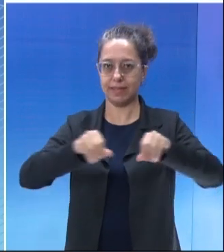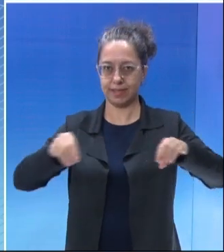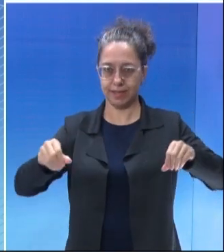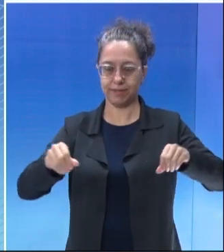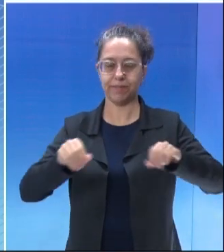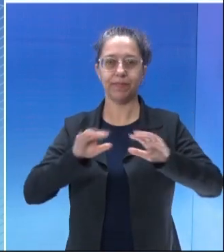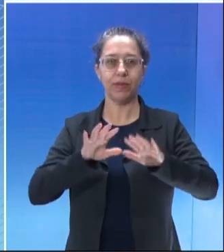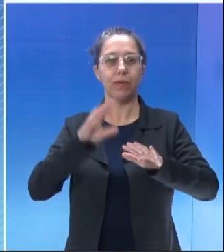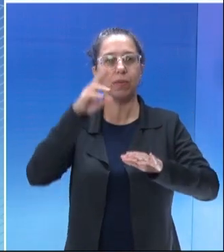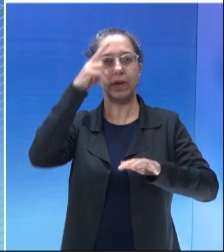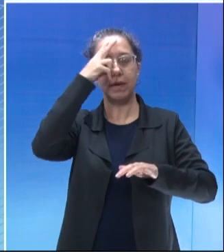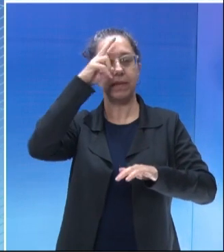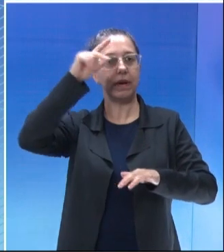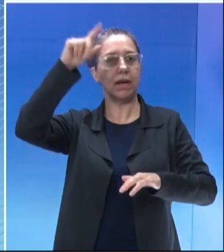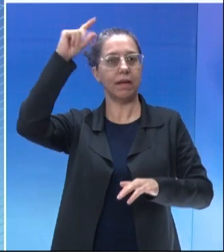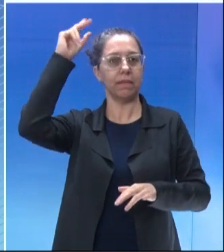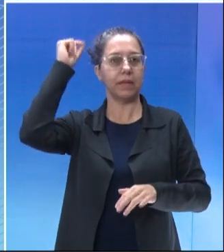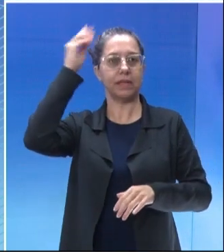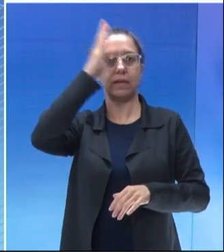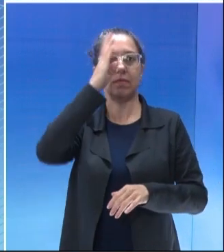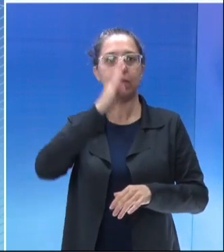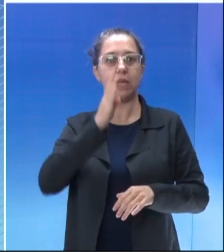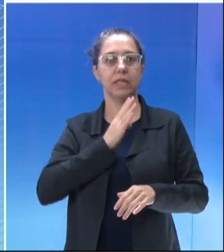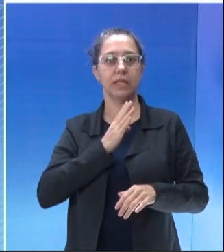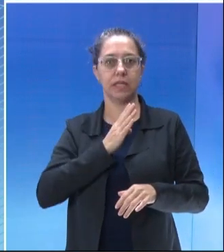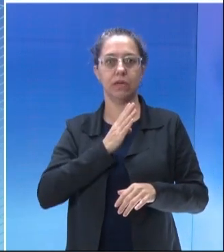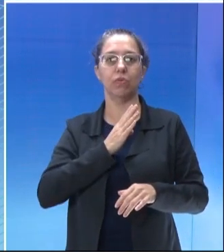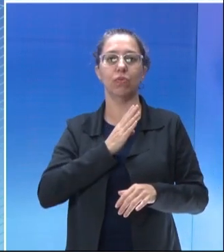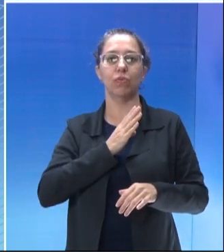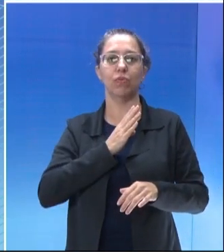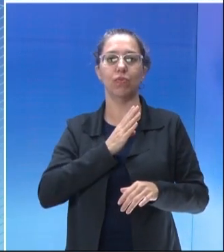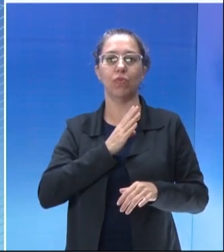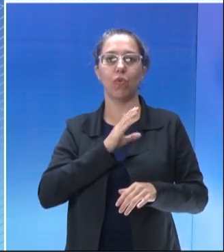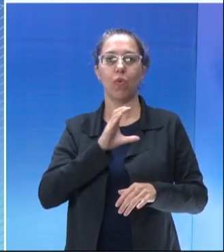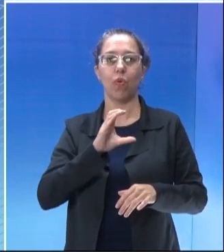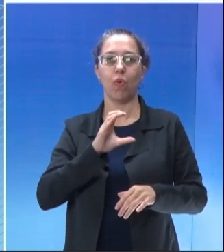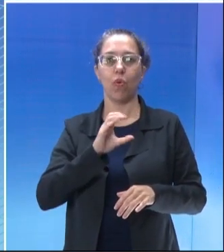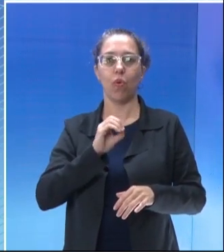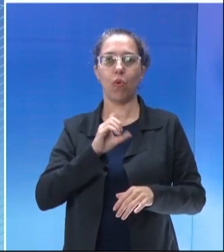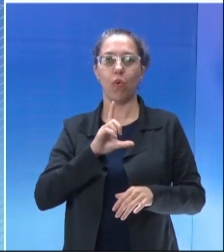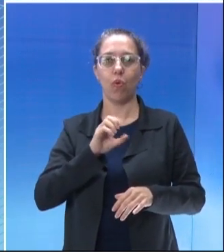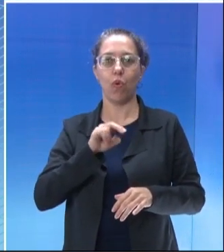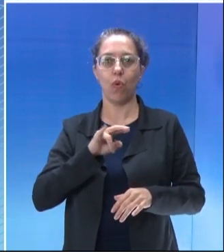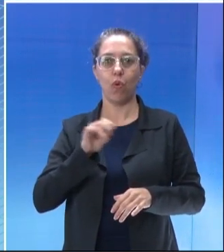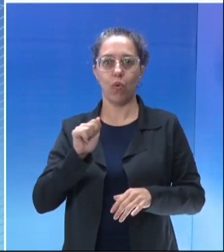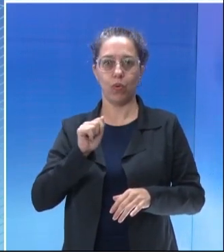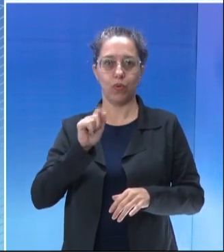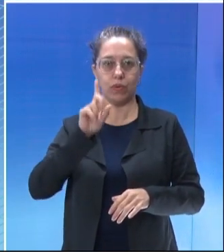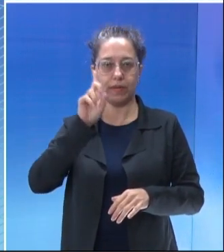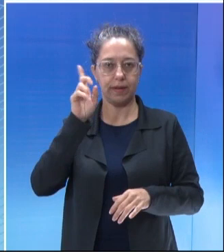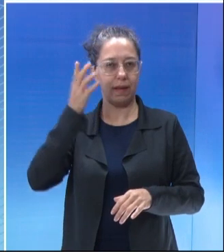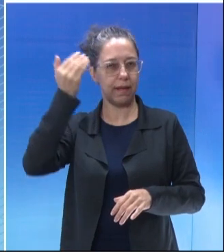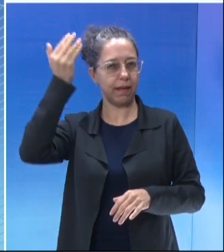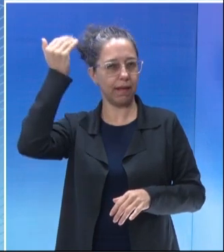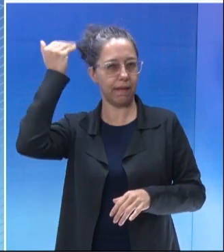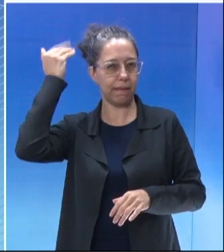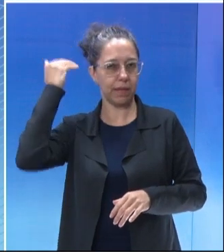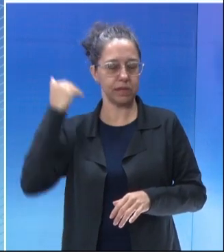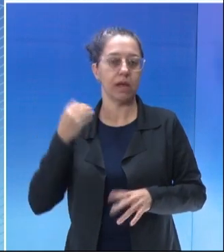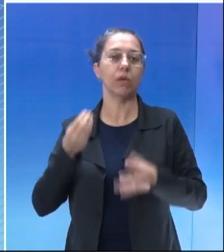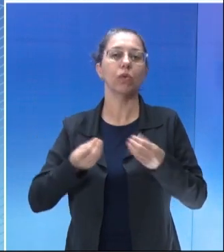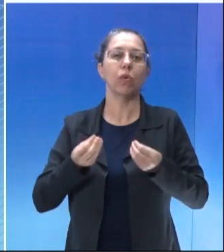Brasil desde o Brasil colônia, no acesso à terra, na distribuição de